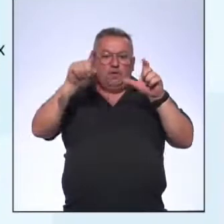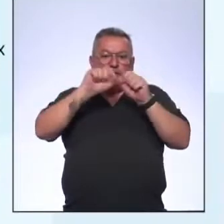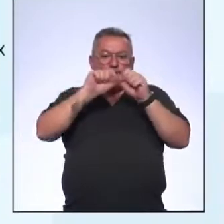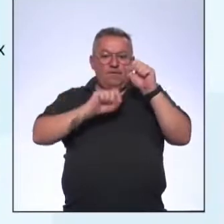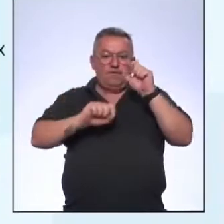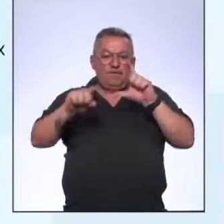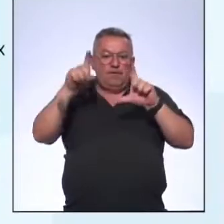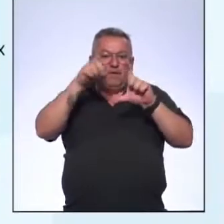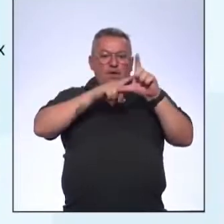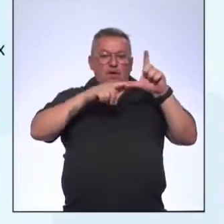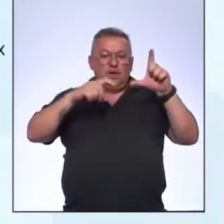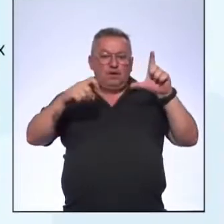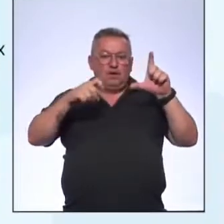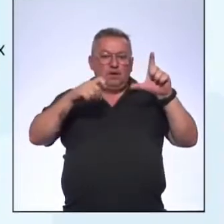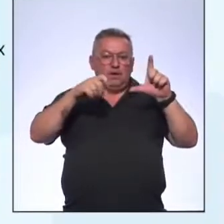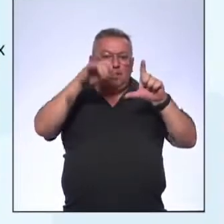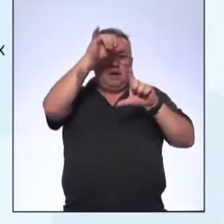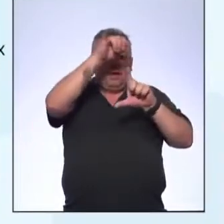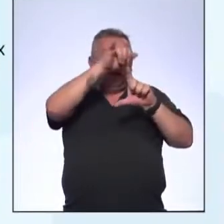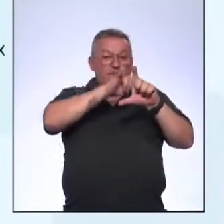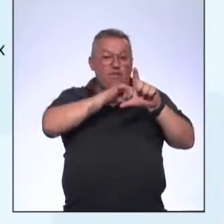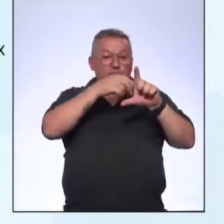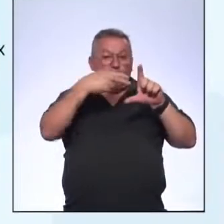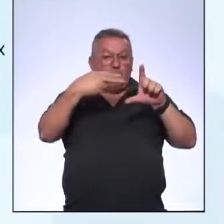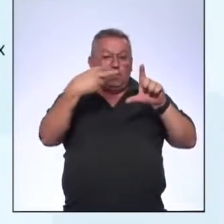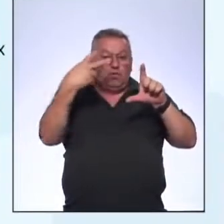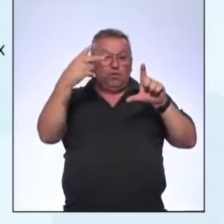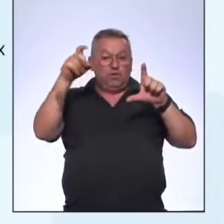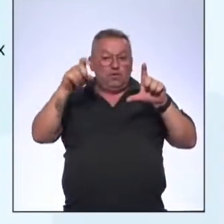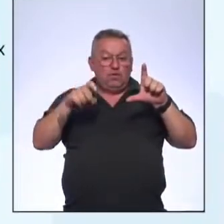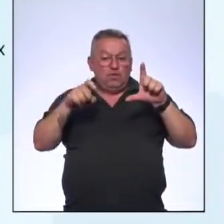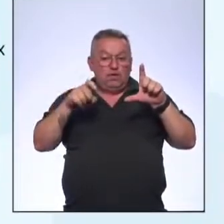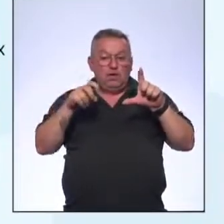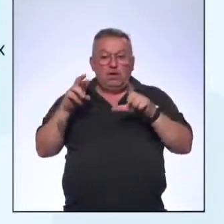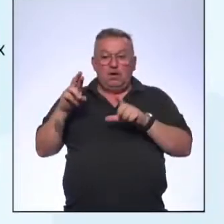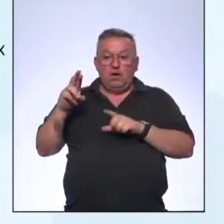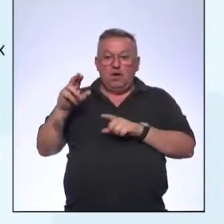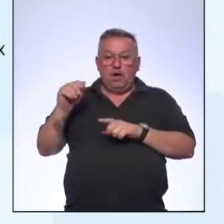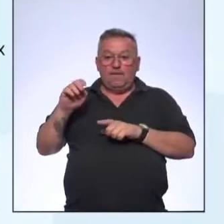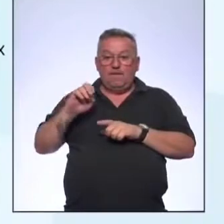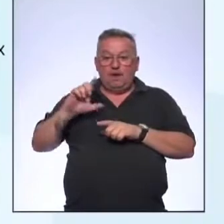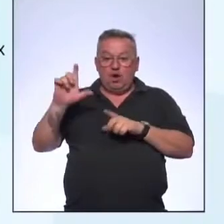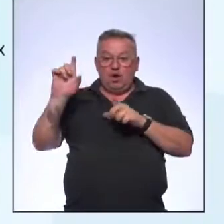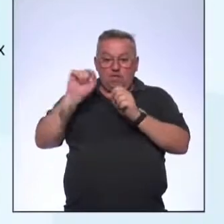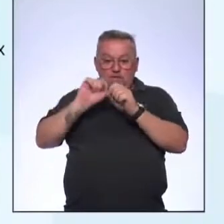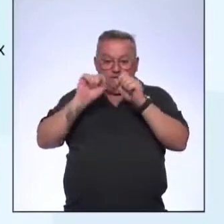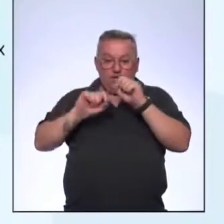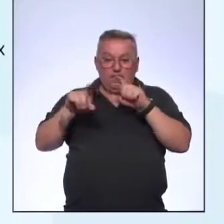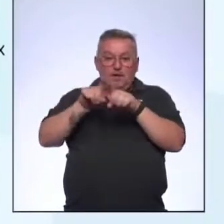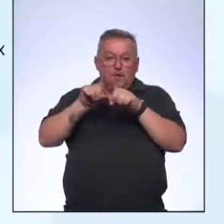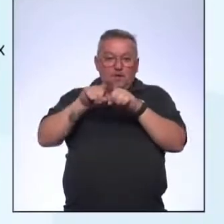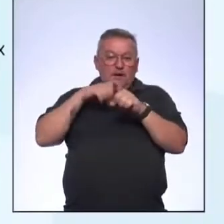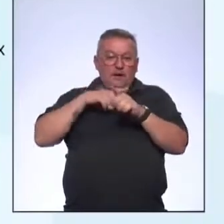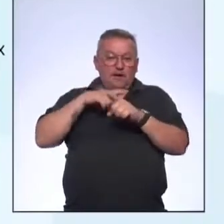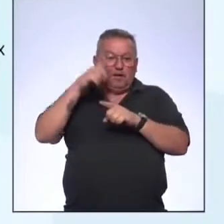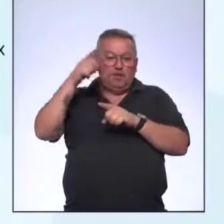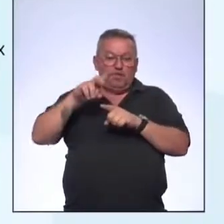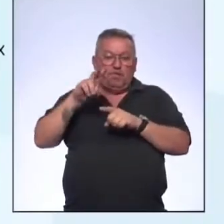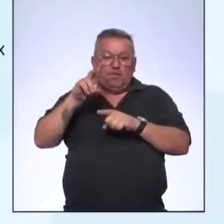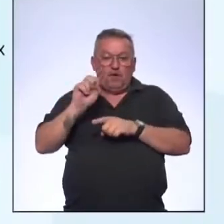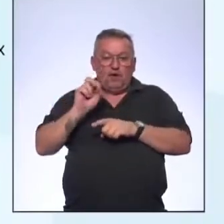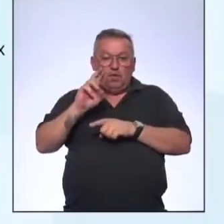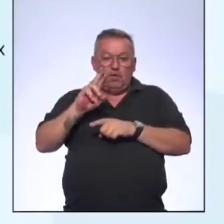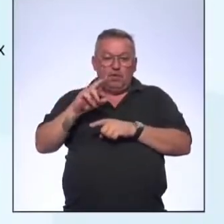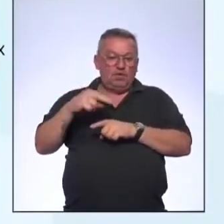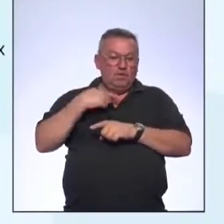fez da função y = 2x no que o Rafa fez ali ele tem uma determinação né que você não